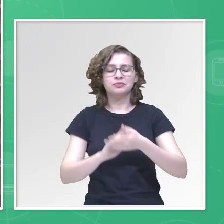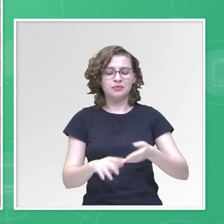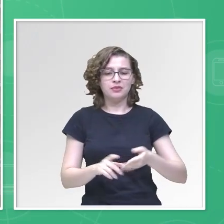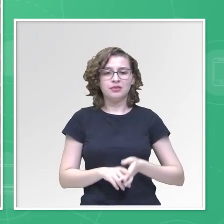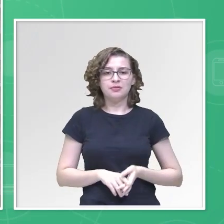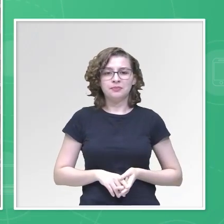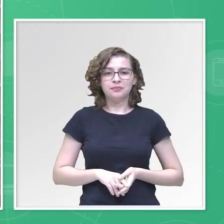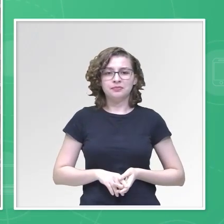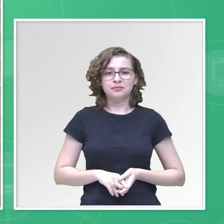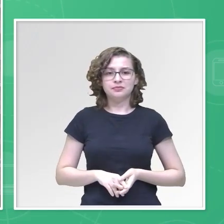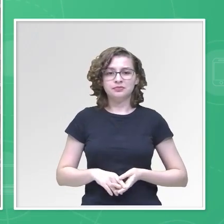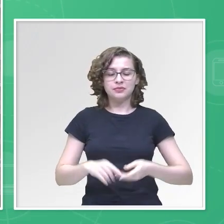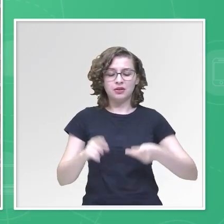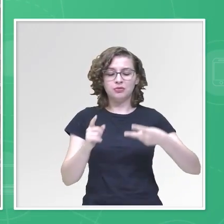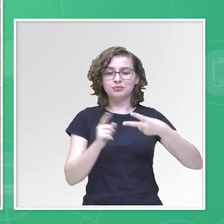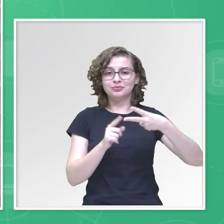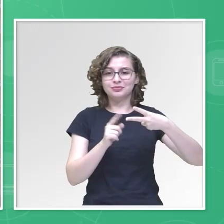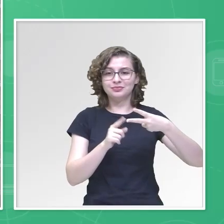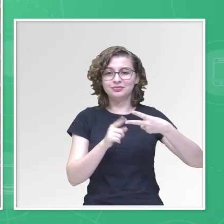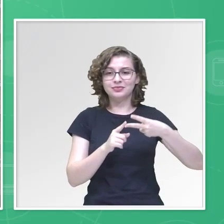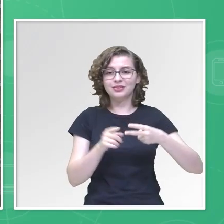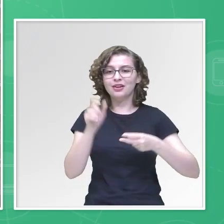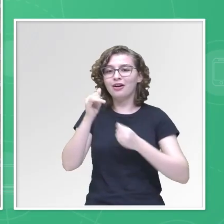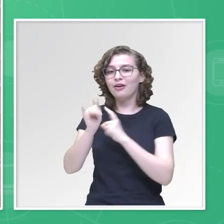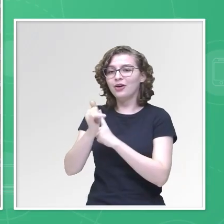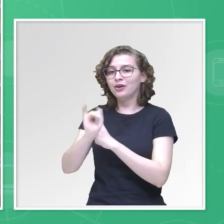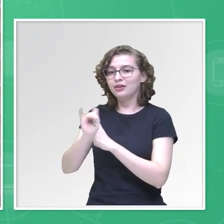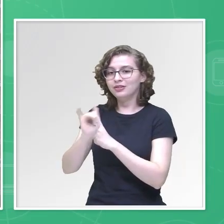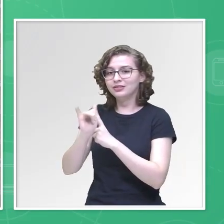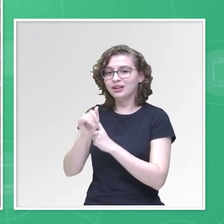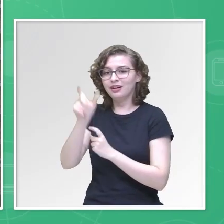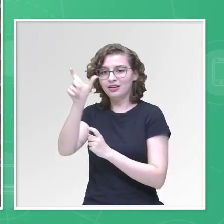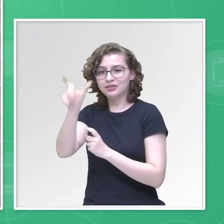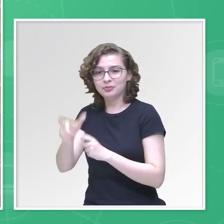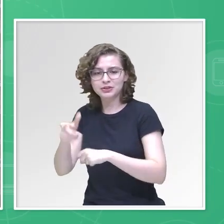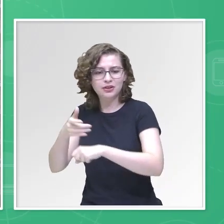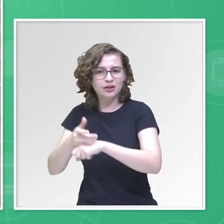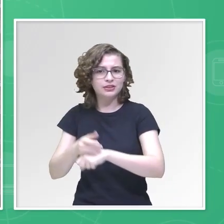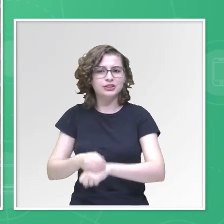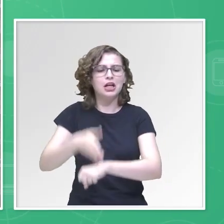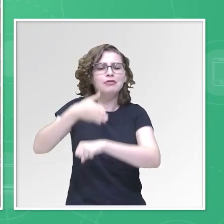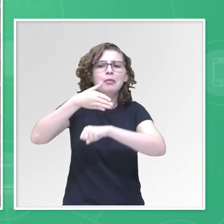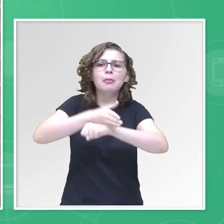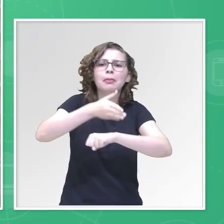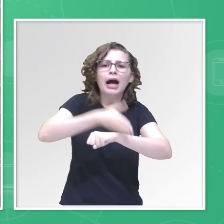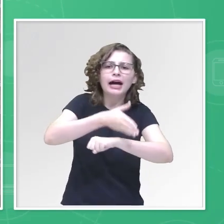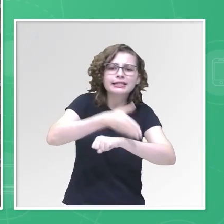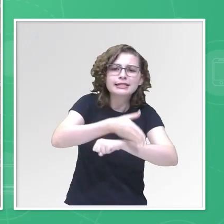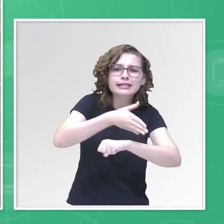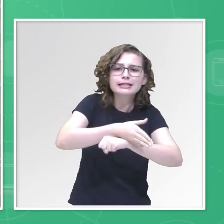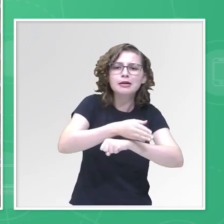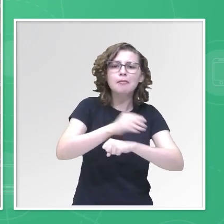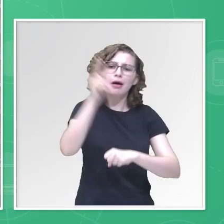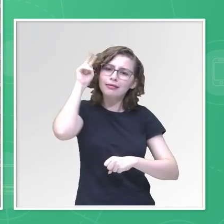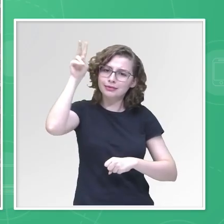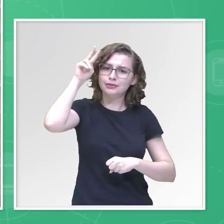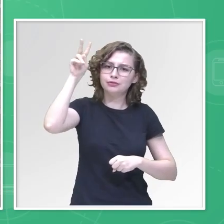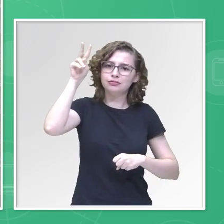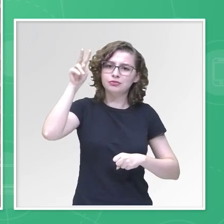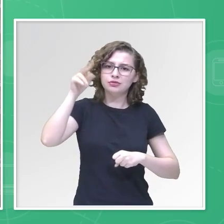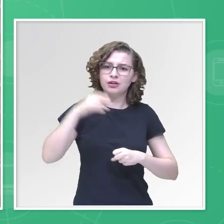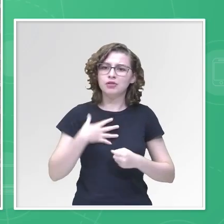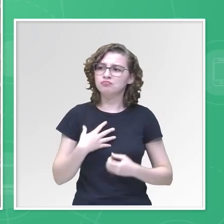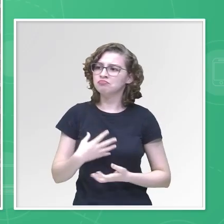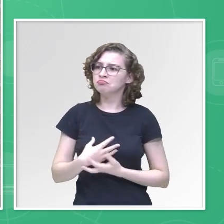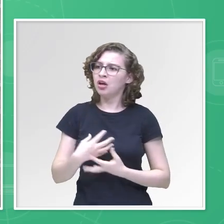quando o narrador é personagem ele participa da história então ele conta de dentro da história tudo que ele está presenciando